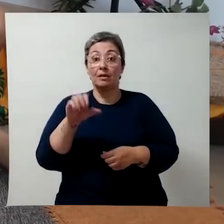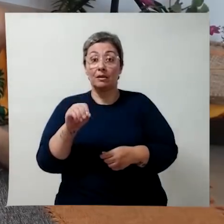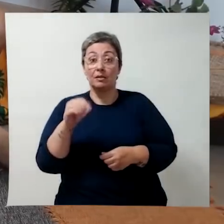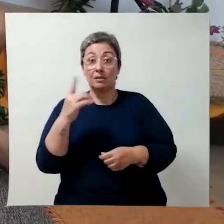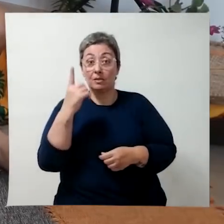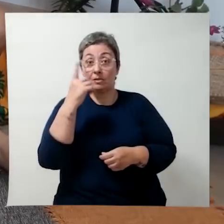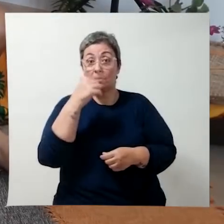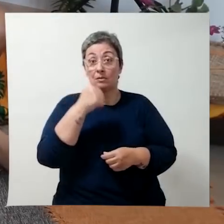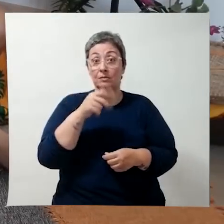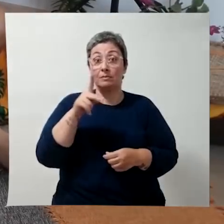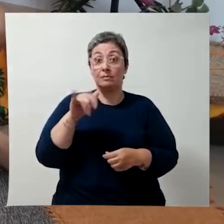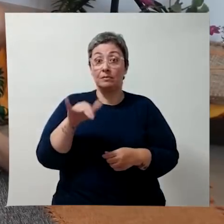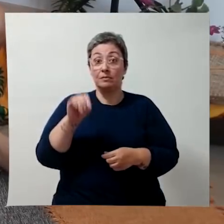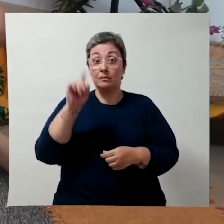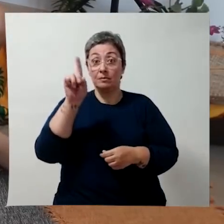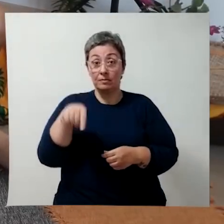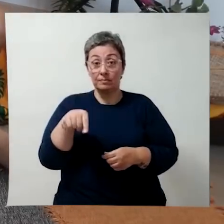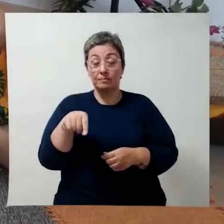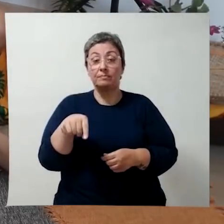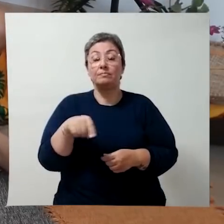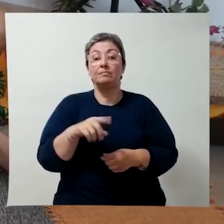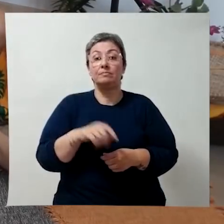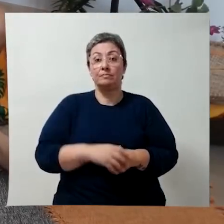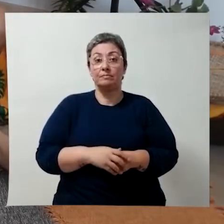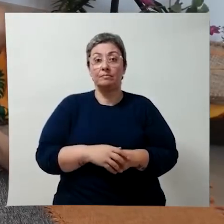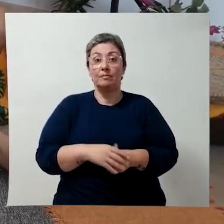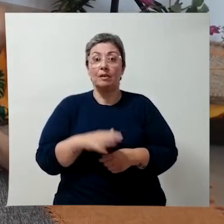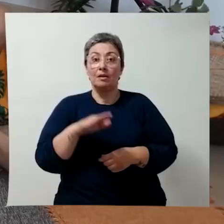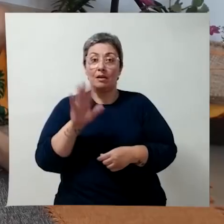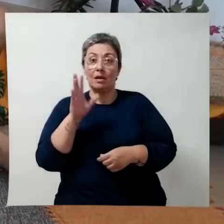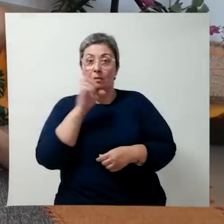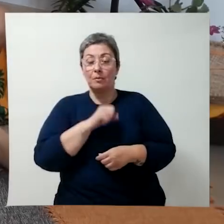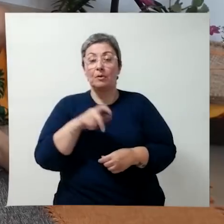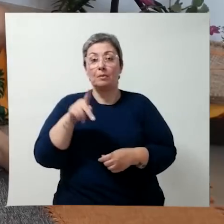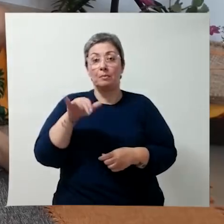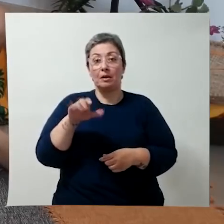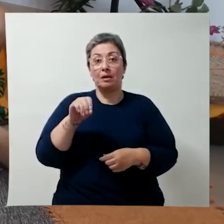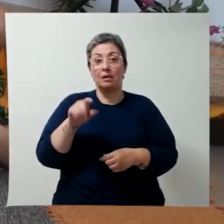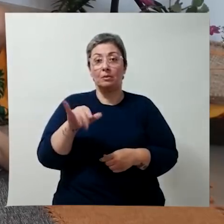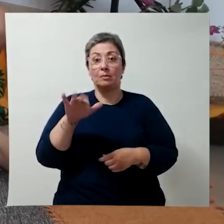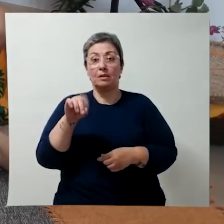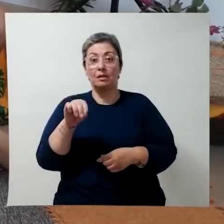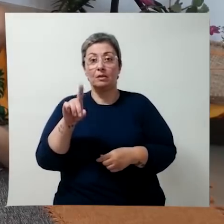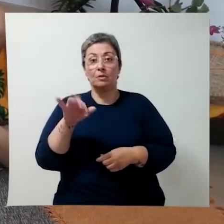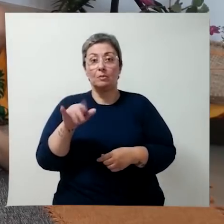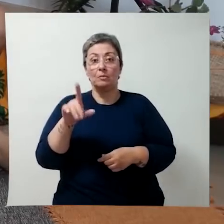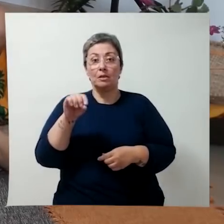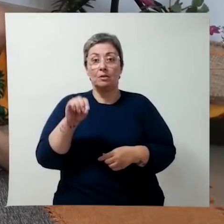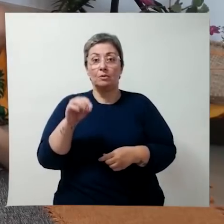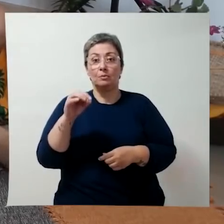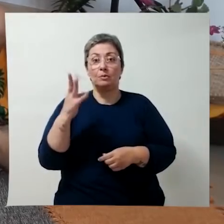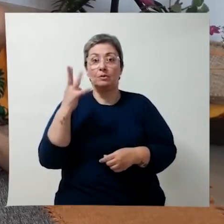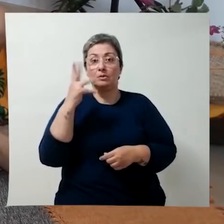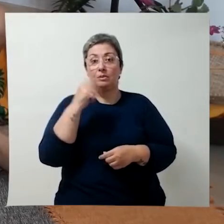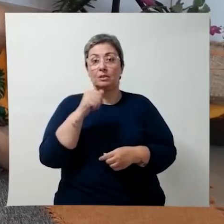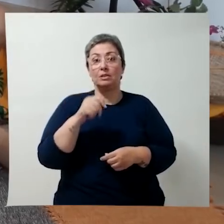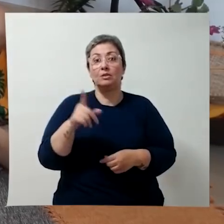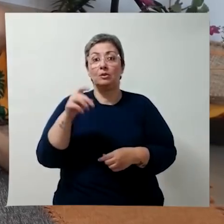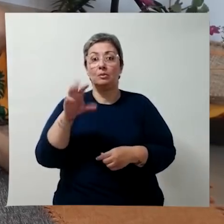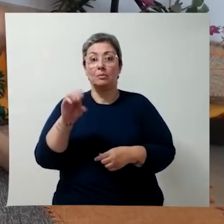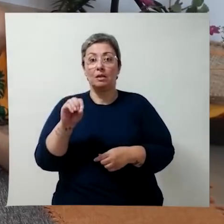palo bonito, palo Vou começar. Palo, palo, palo,